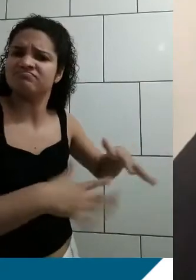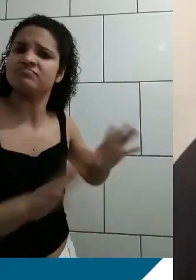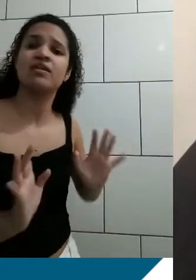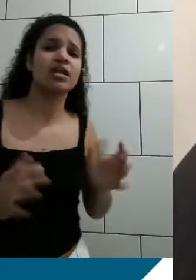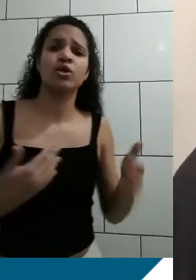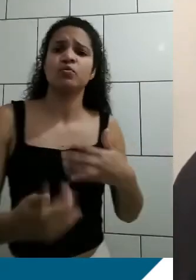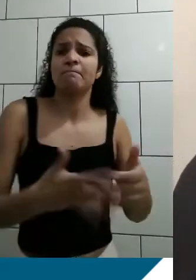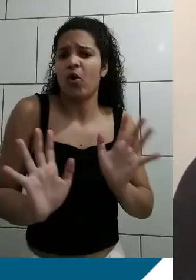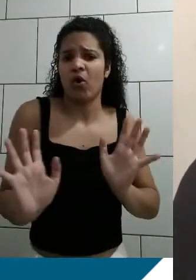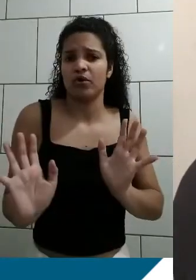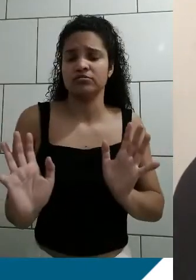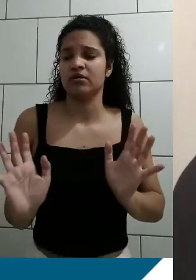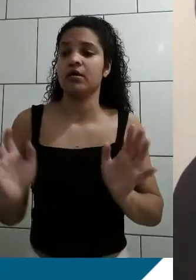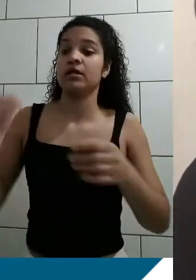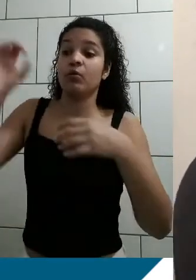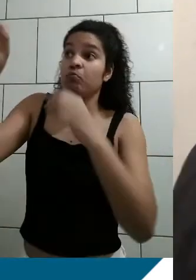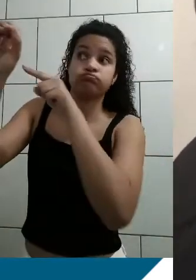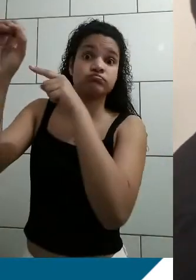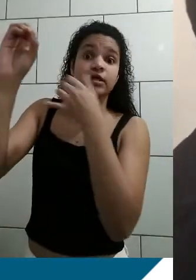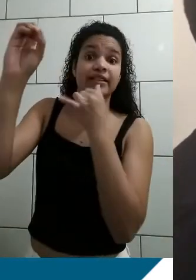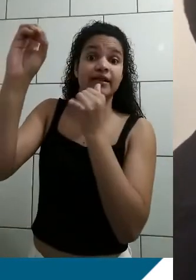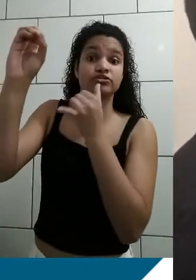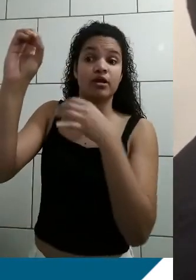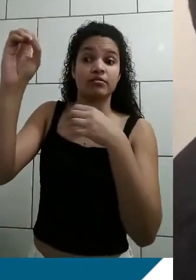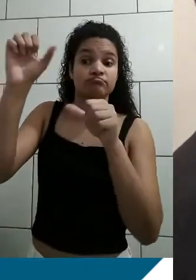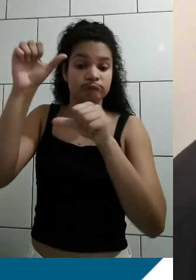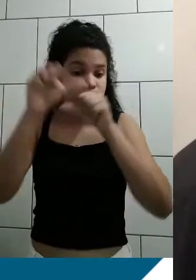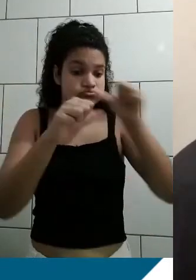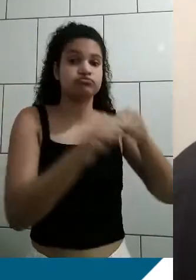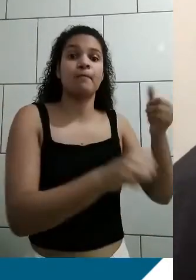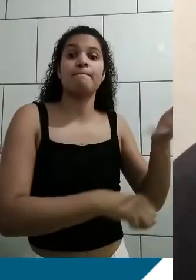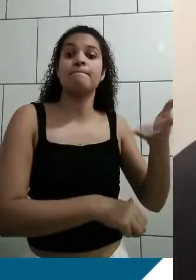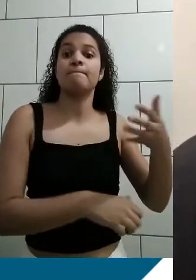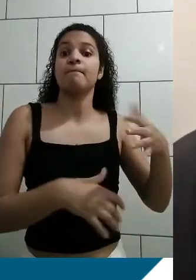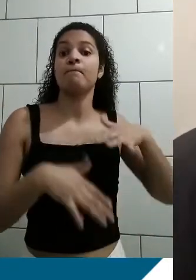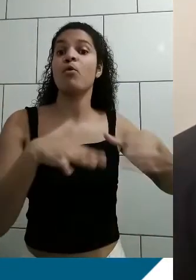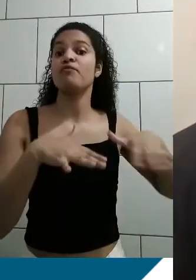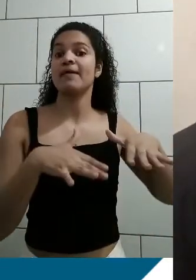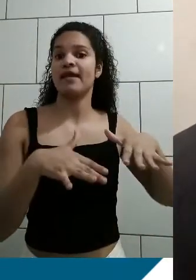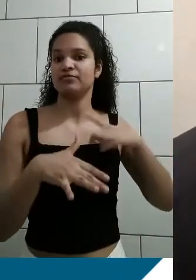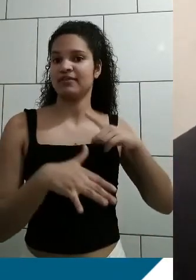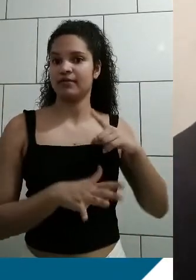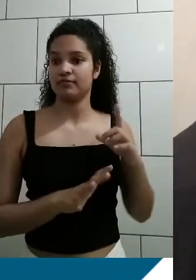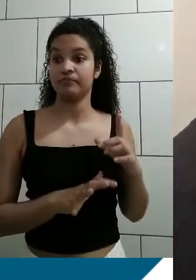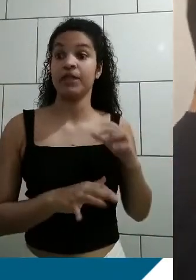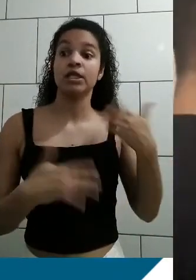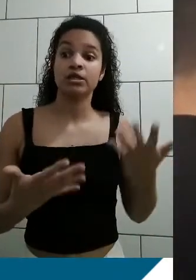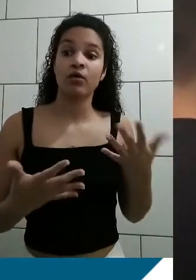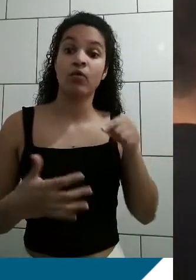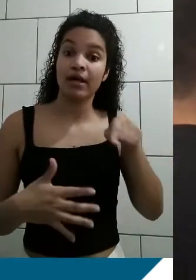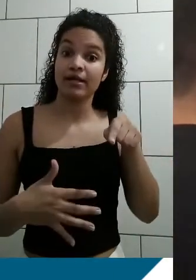Então, aqui ela está totalmente relacionada ao movimento, que é a chamada energia